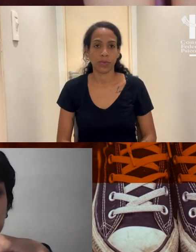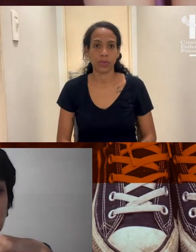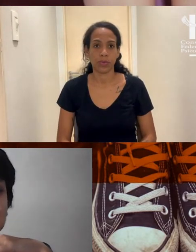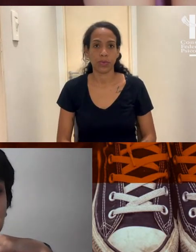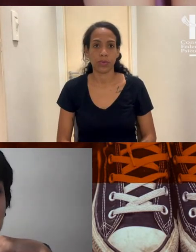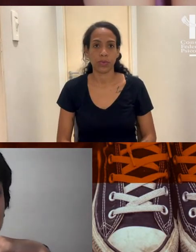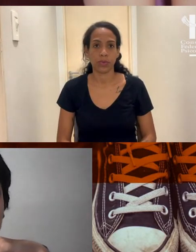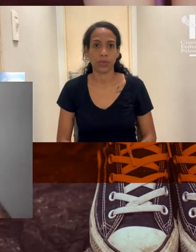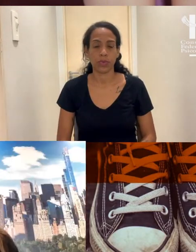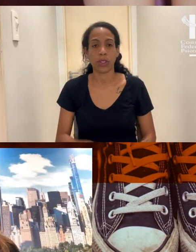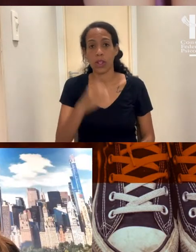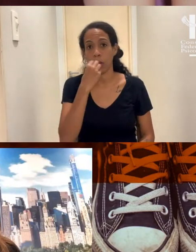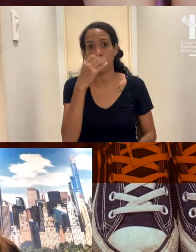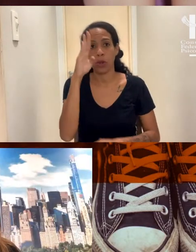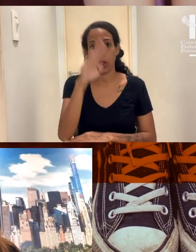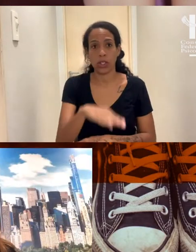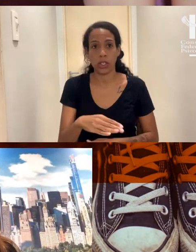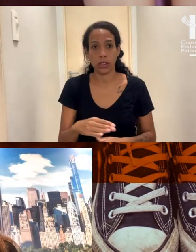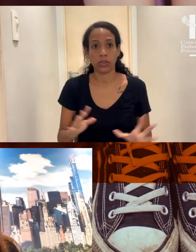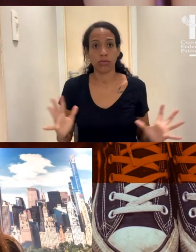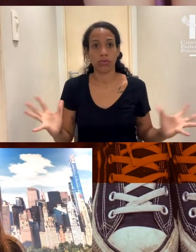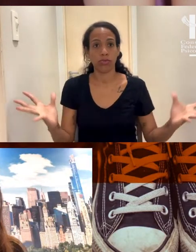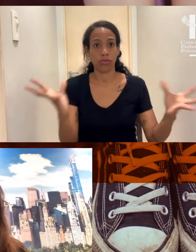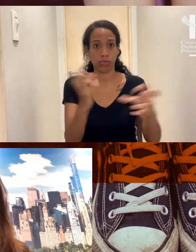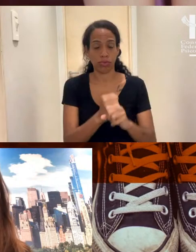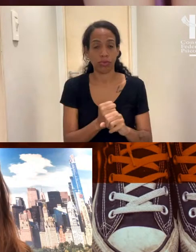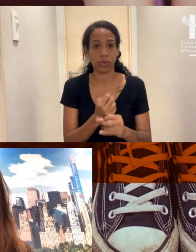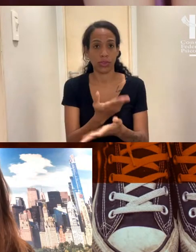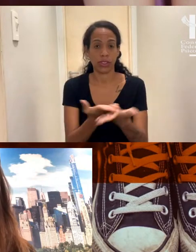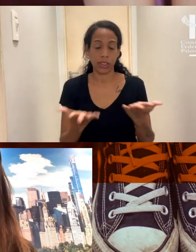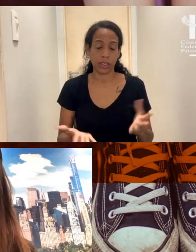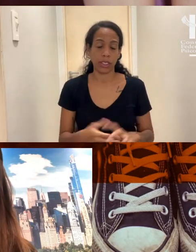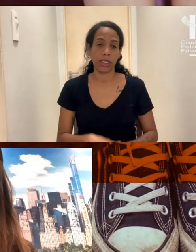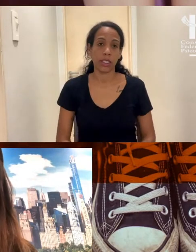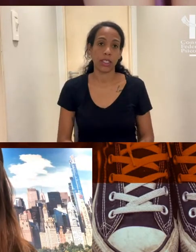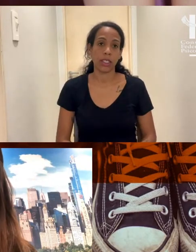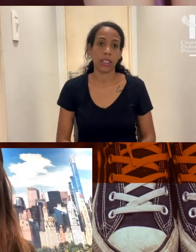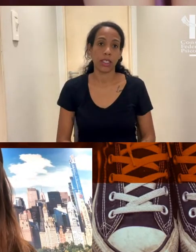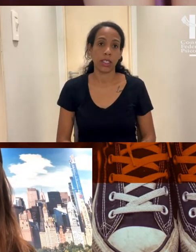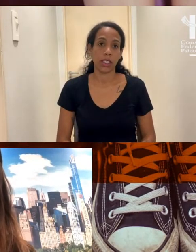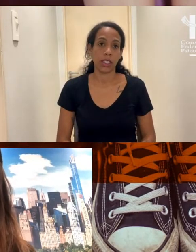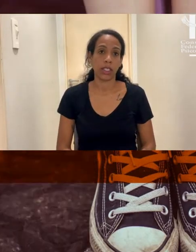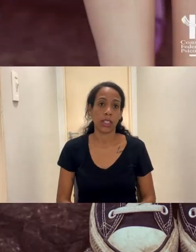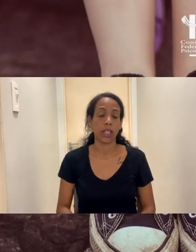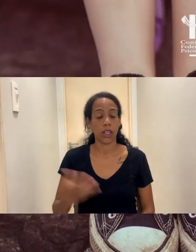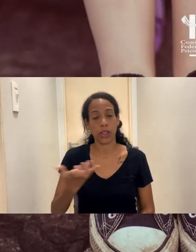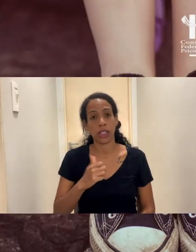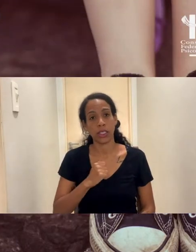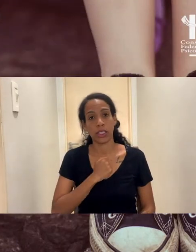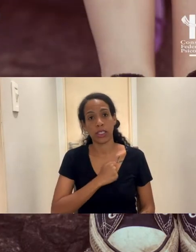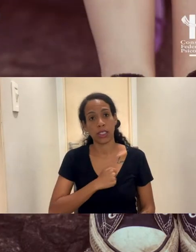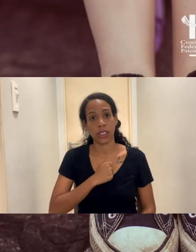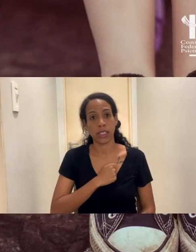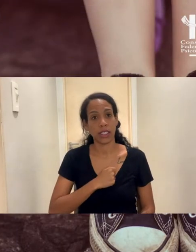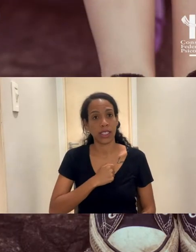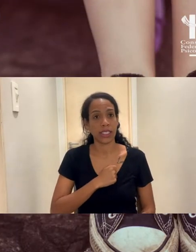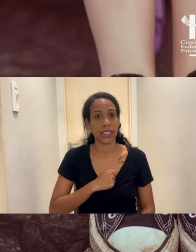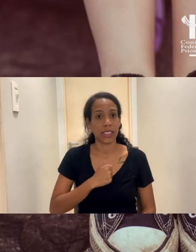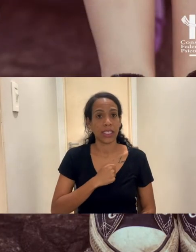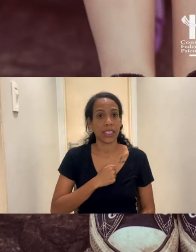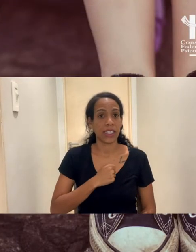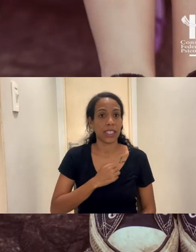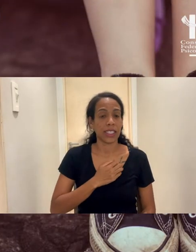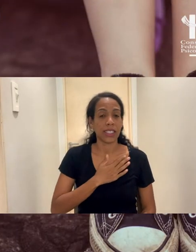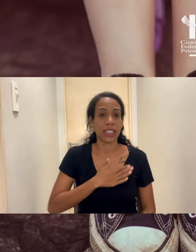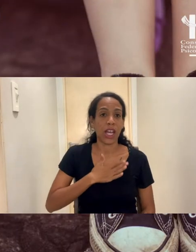Bom, boa tarde a todos, todas e todos. Primeiro, saudar aí a Marina